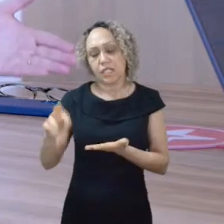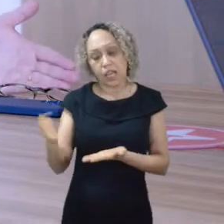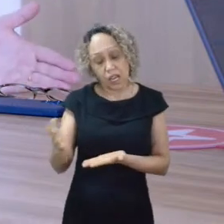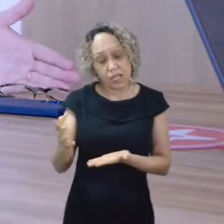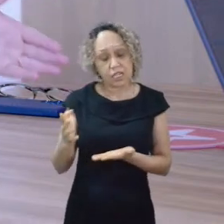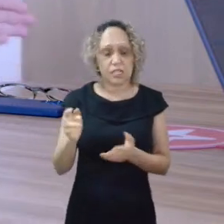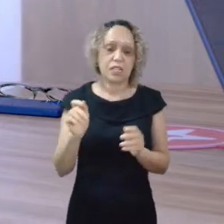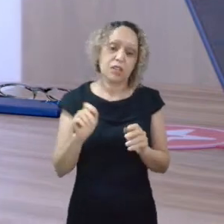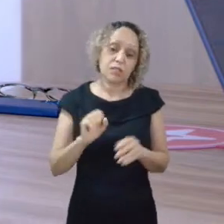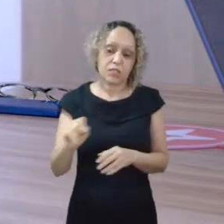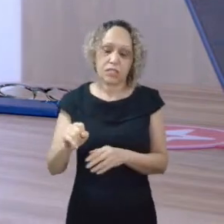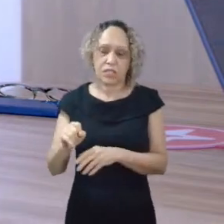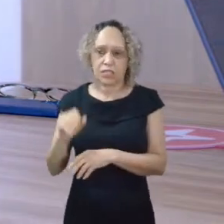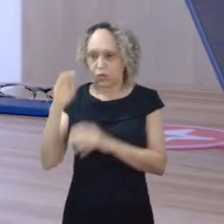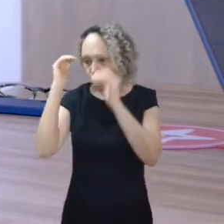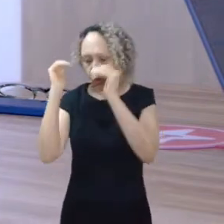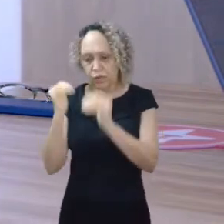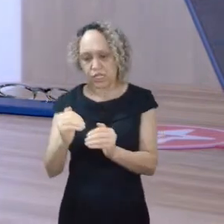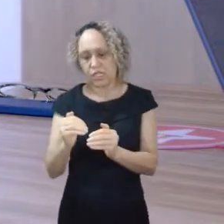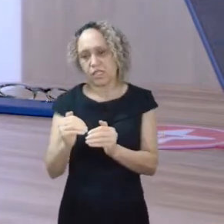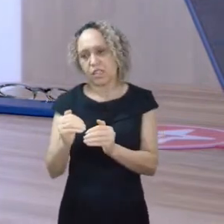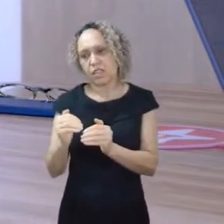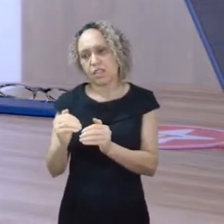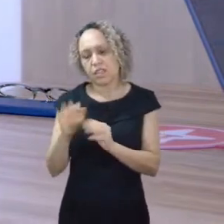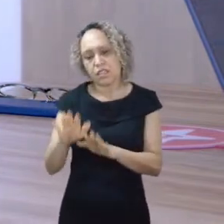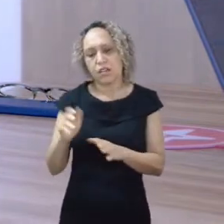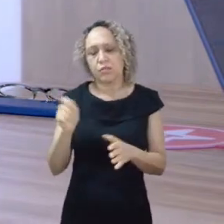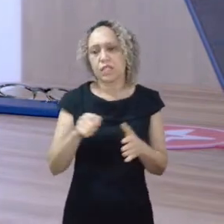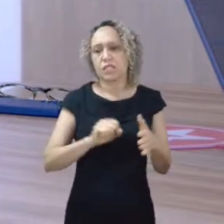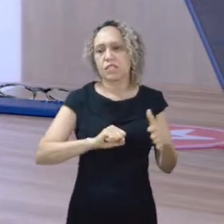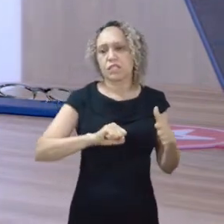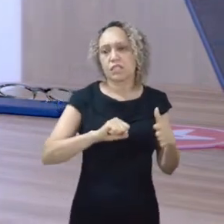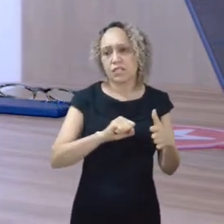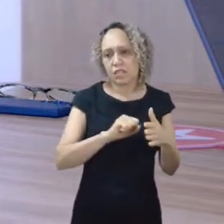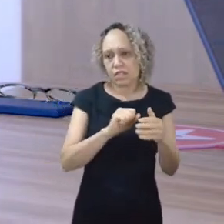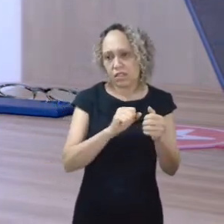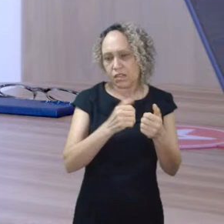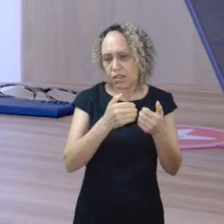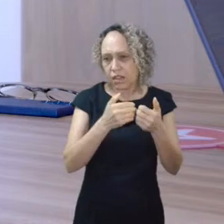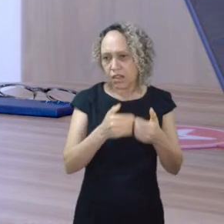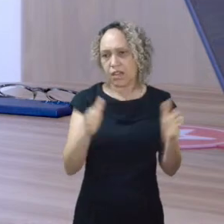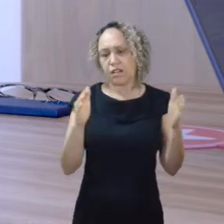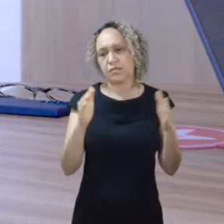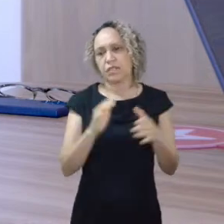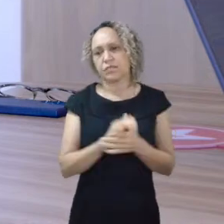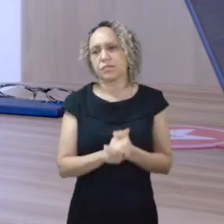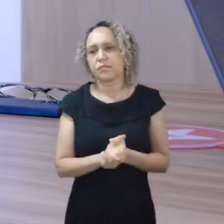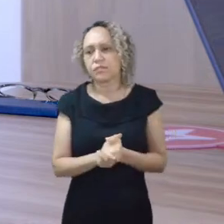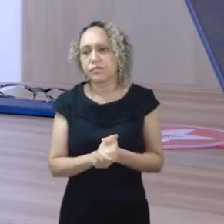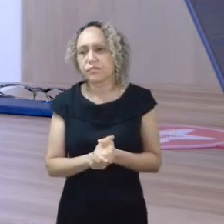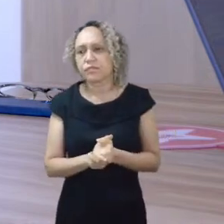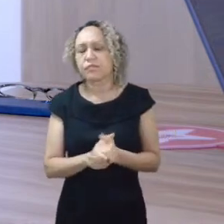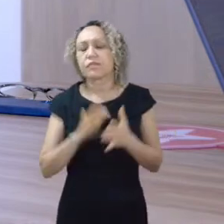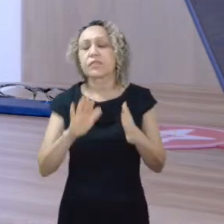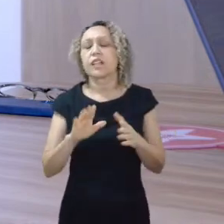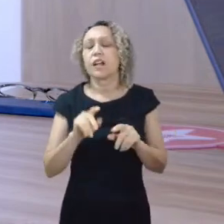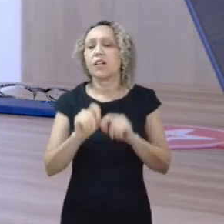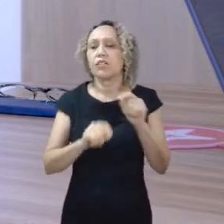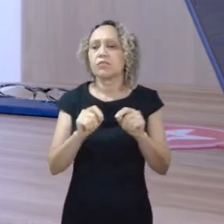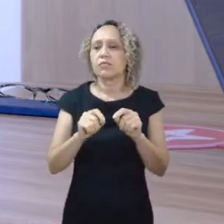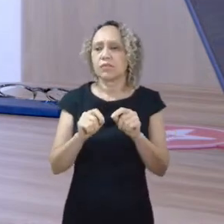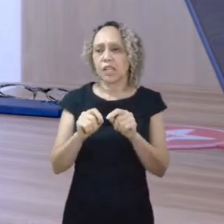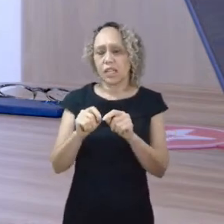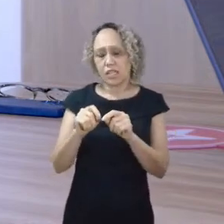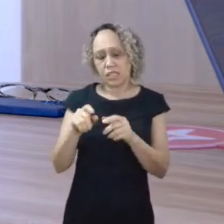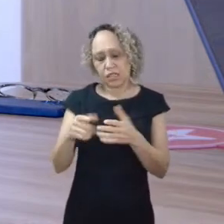num descumprimento, é uma decisão ilegal, na minha opinião. Porque essa decisão está determinando a quebra do sigilo das